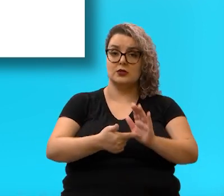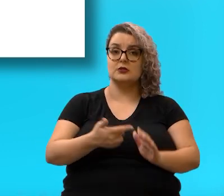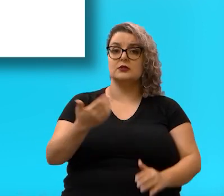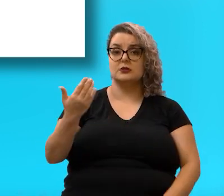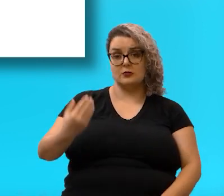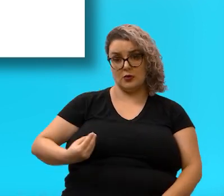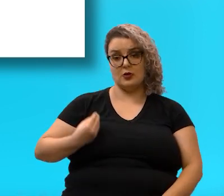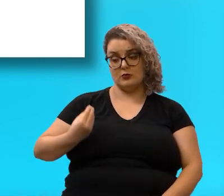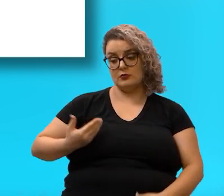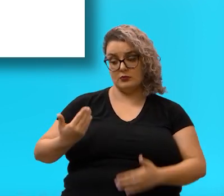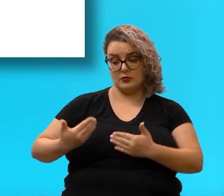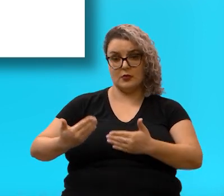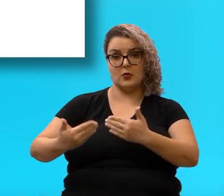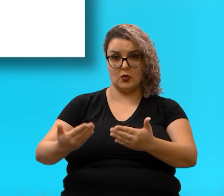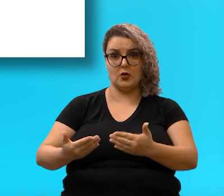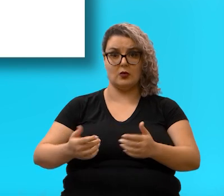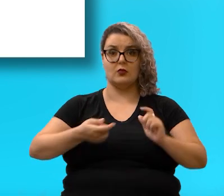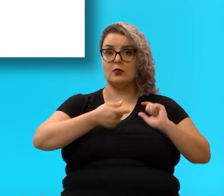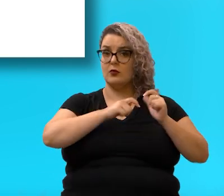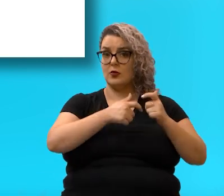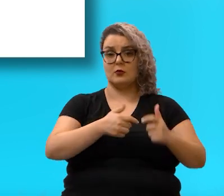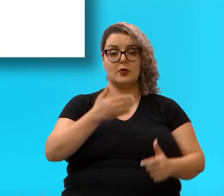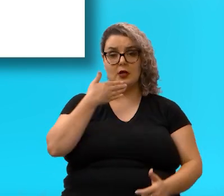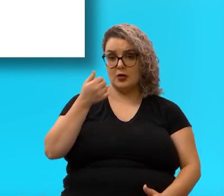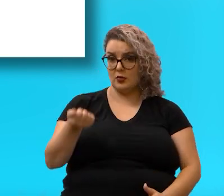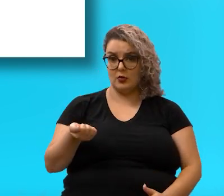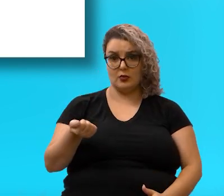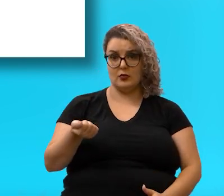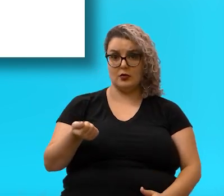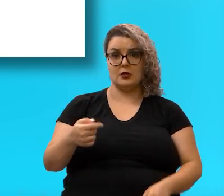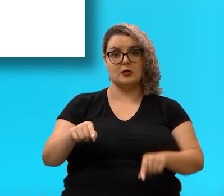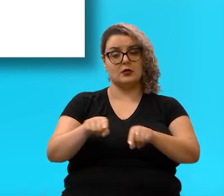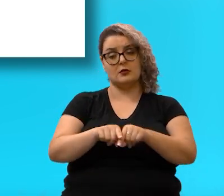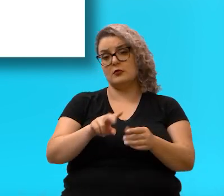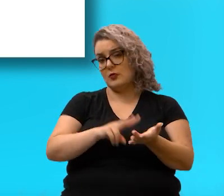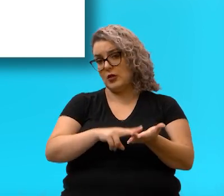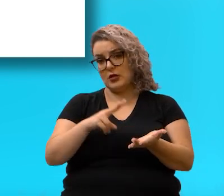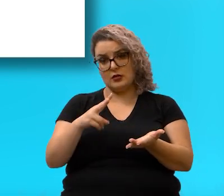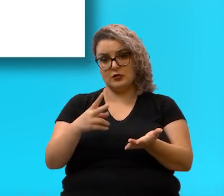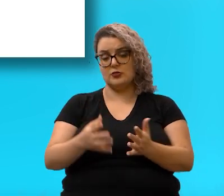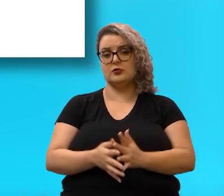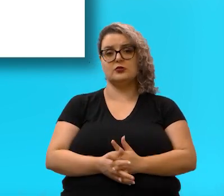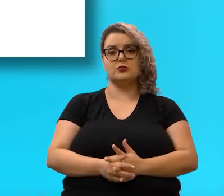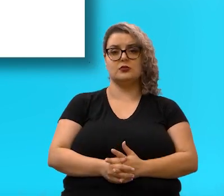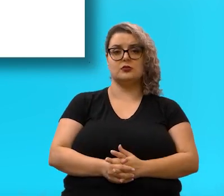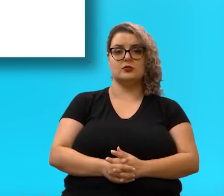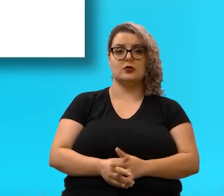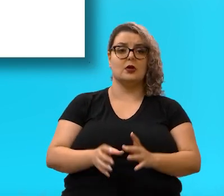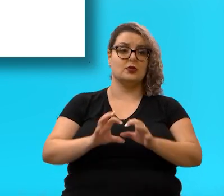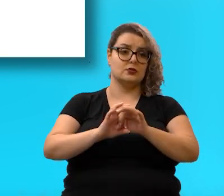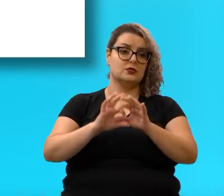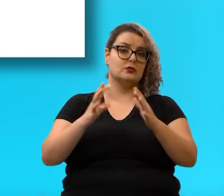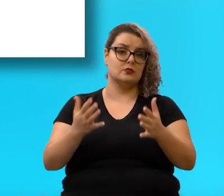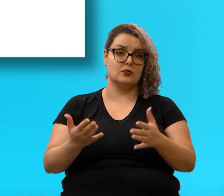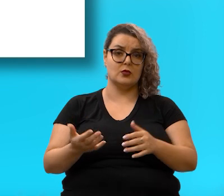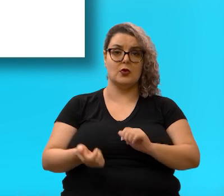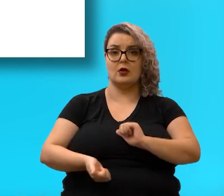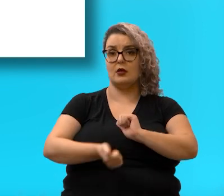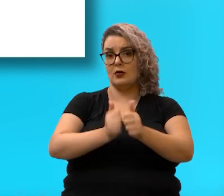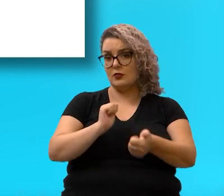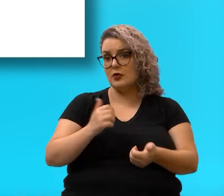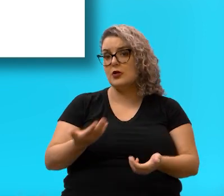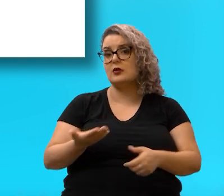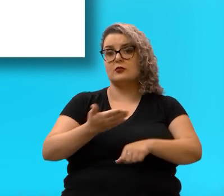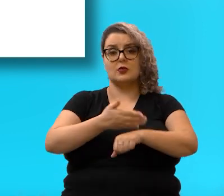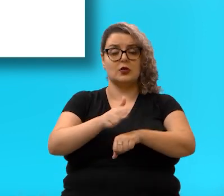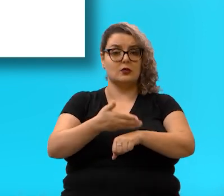muito superior a uma prótese convencional. E sem contar a vantagem de permitir a prática de